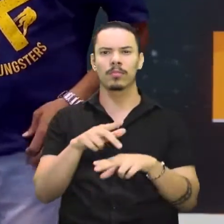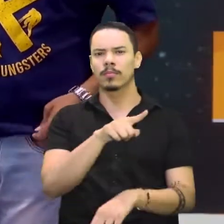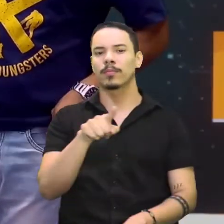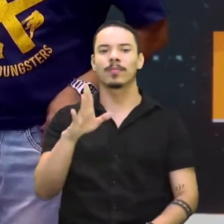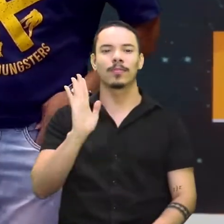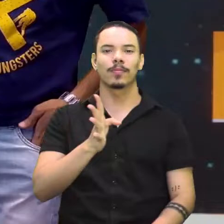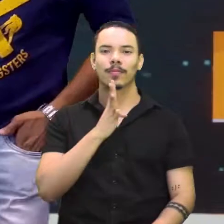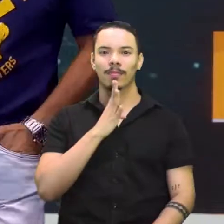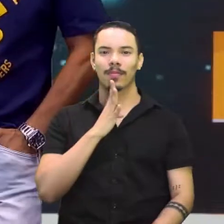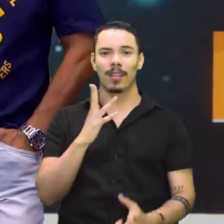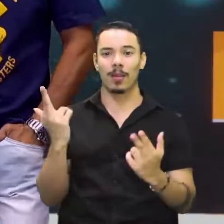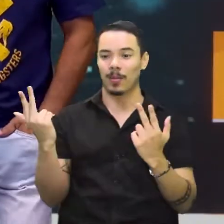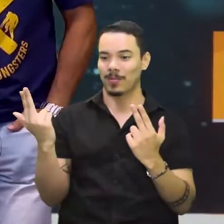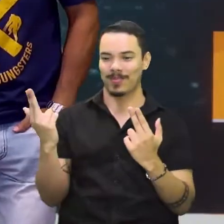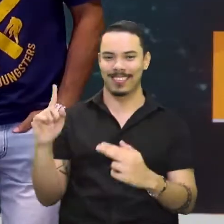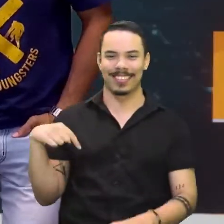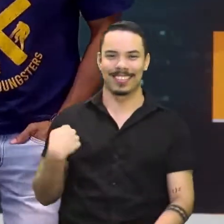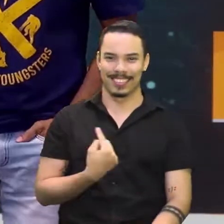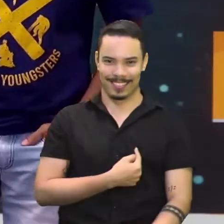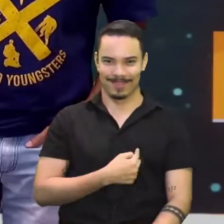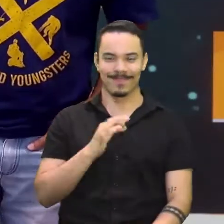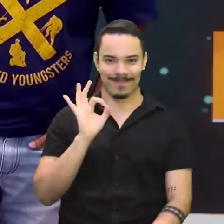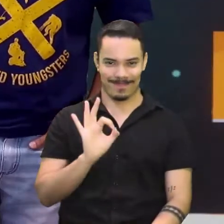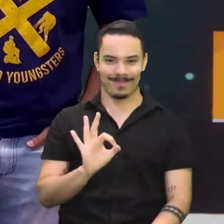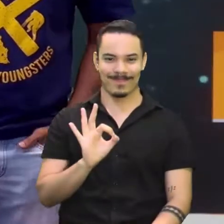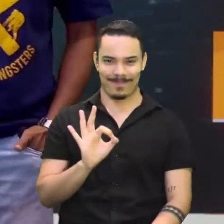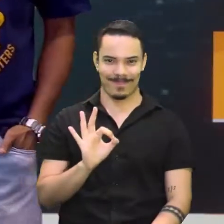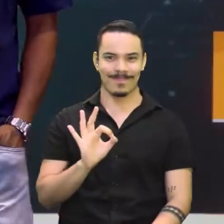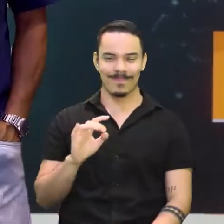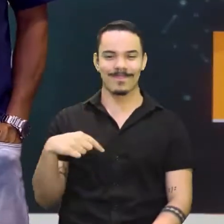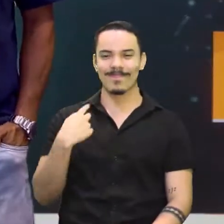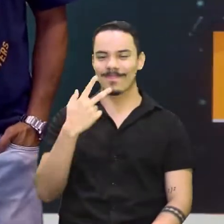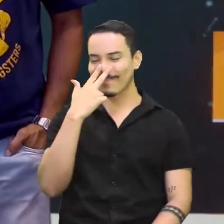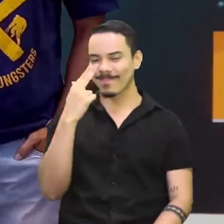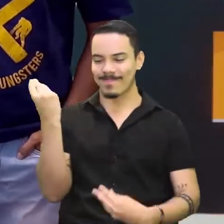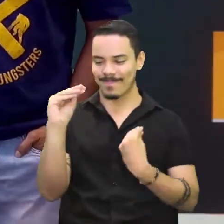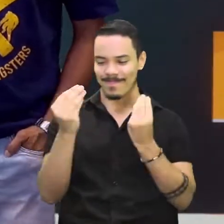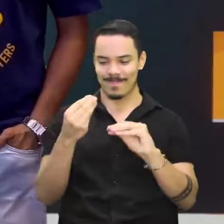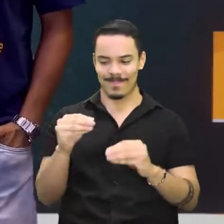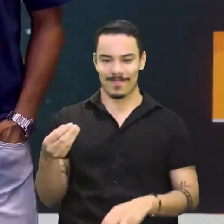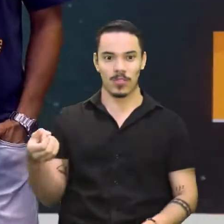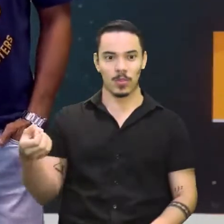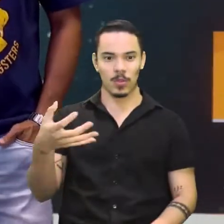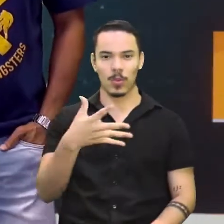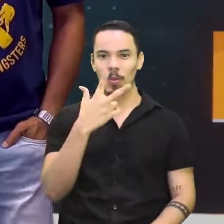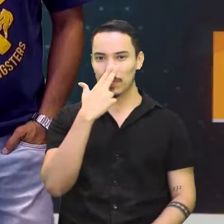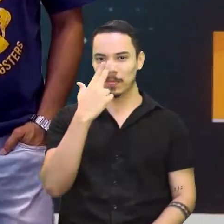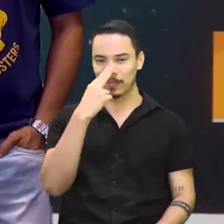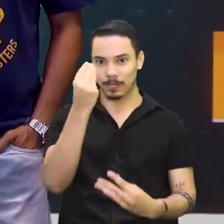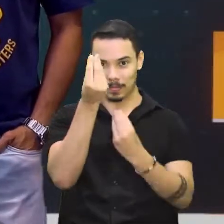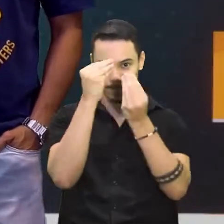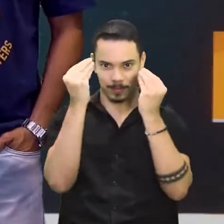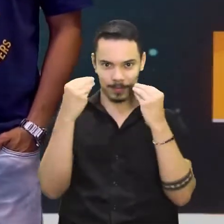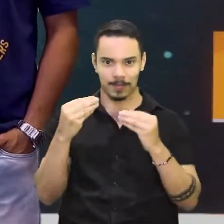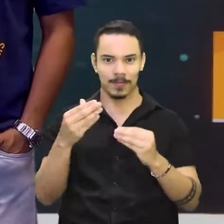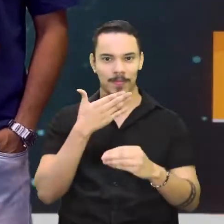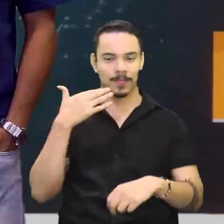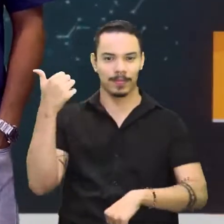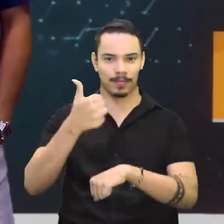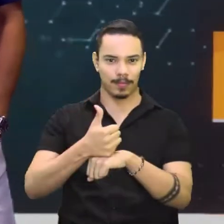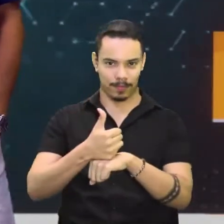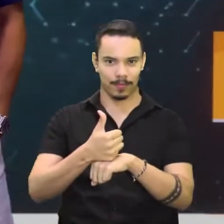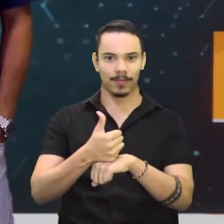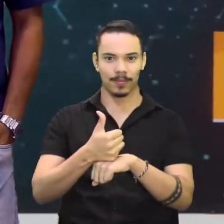gente, então. Deu uma recalchutada aí. Nada que uma maquiagemzinha, né? Não deu uma melhorada. Não deu um up,